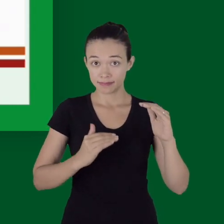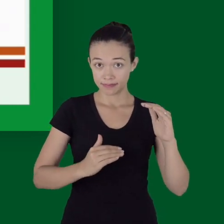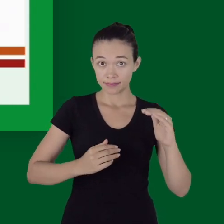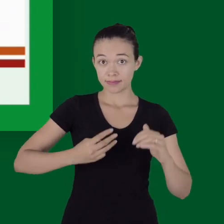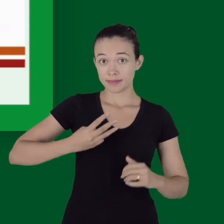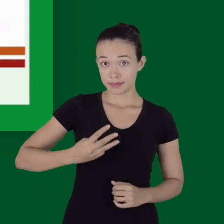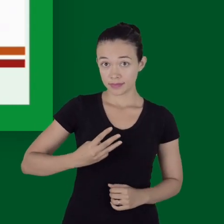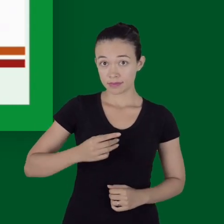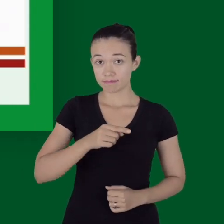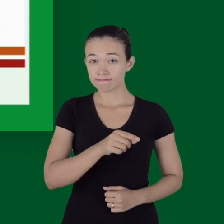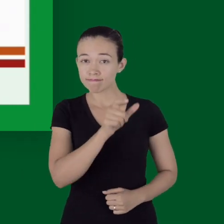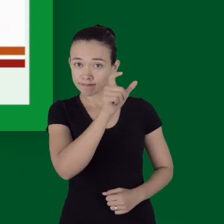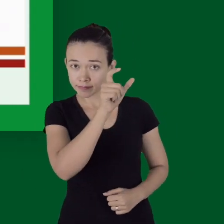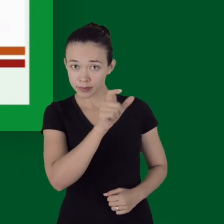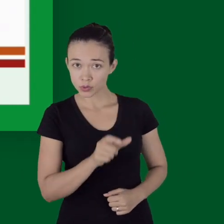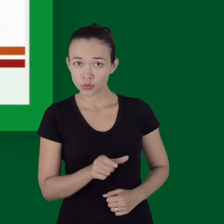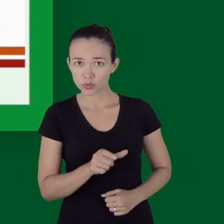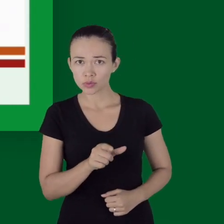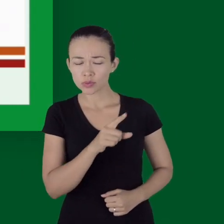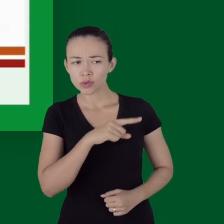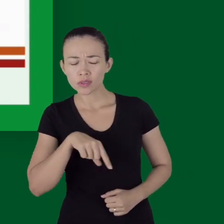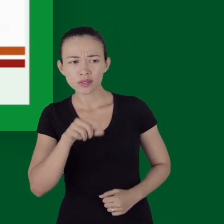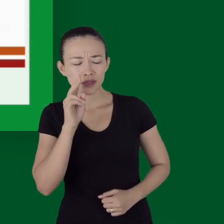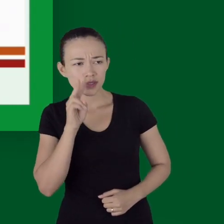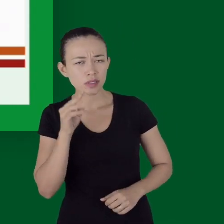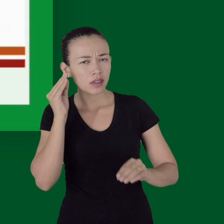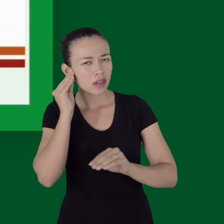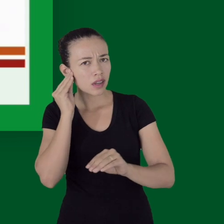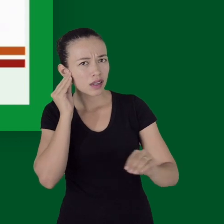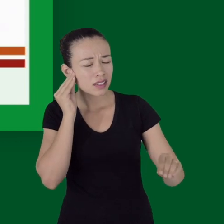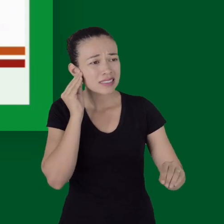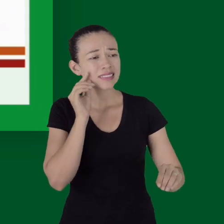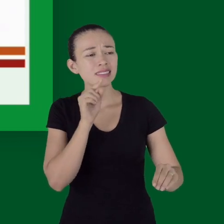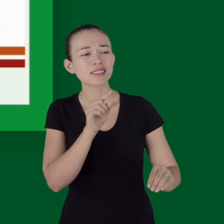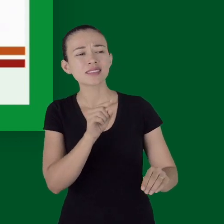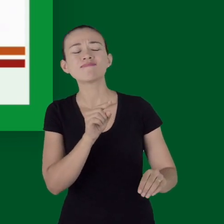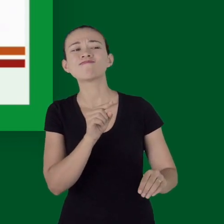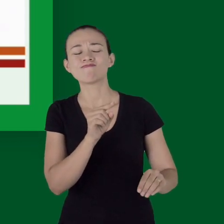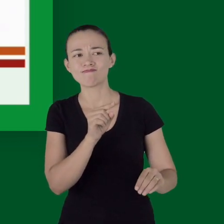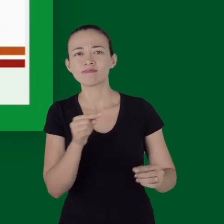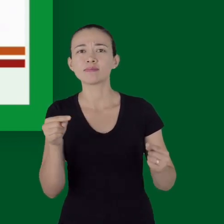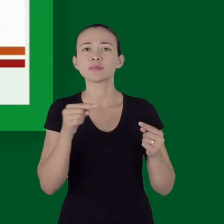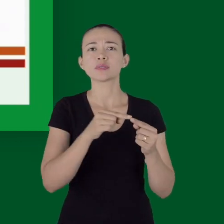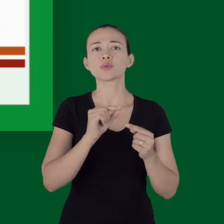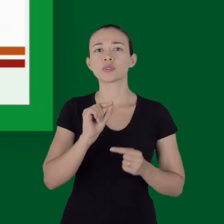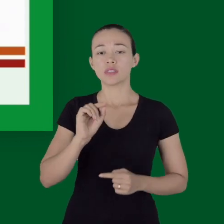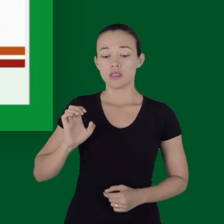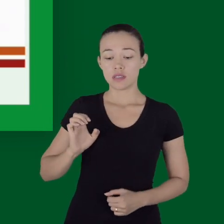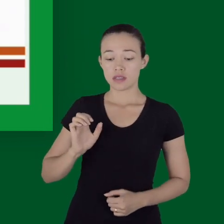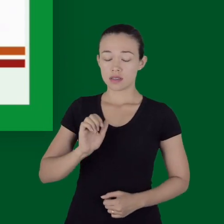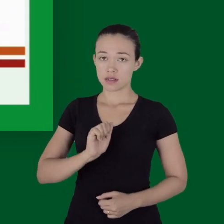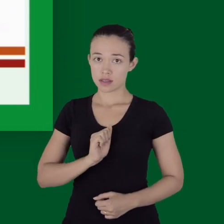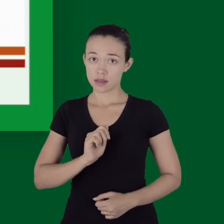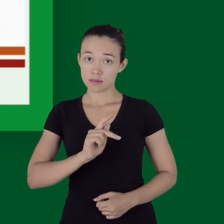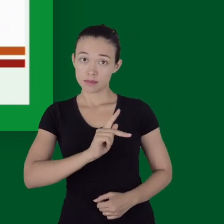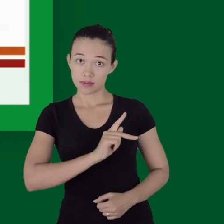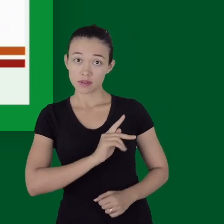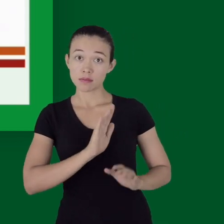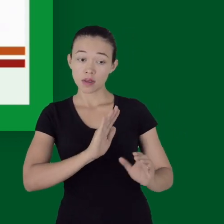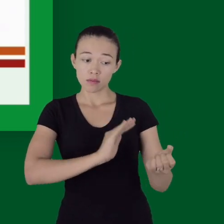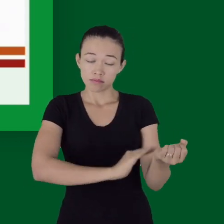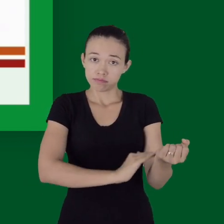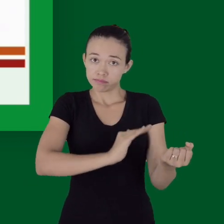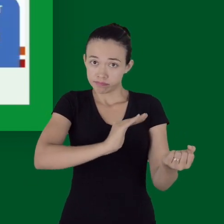é aquele paciente que já na ausculta ele apresenta sinais de edema agudo de pulmão, mas ainda sem hipotensão, o paciente não